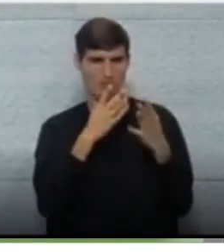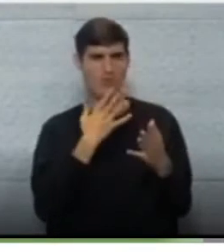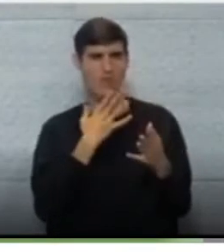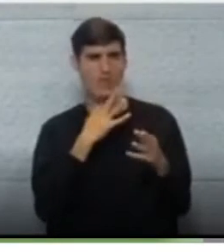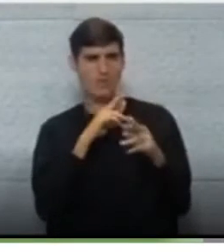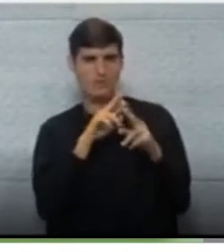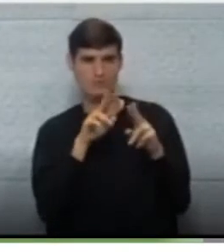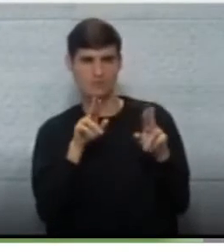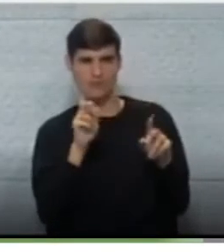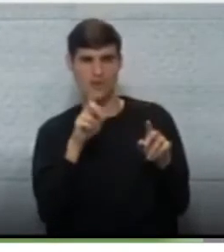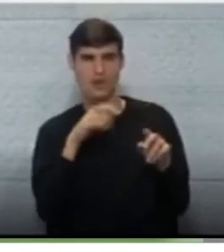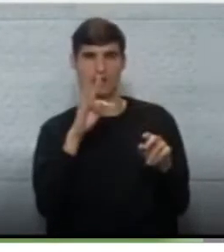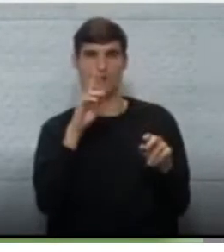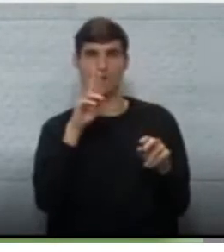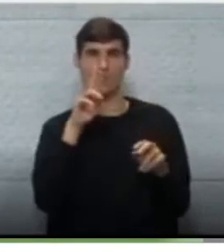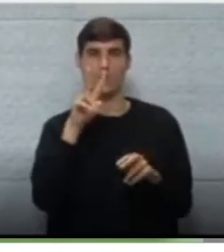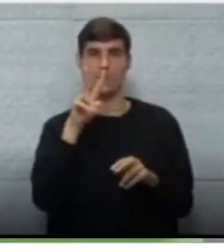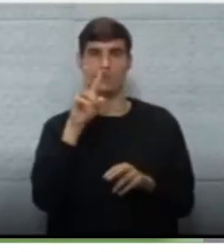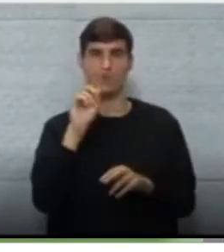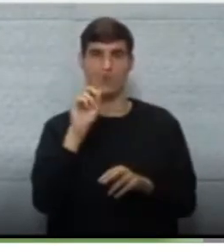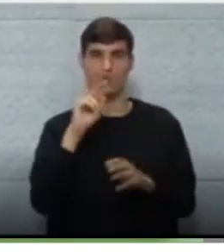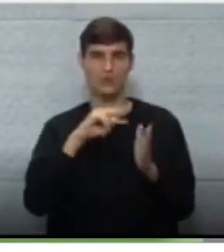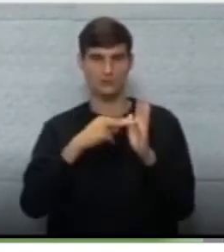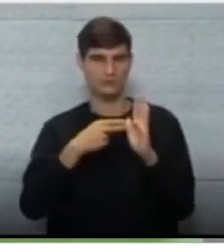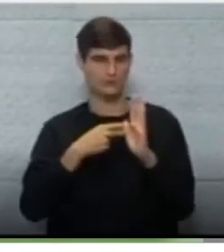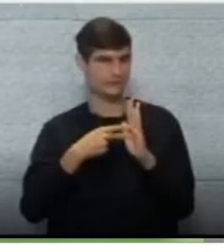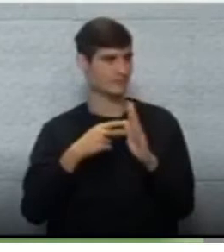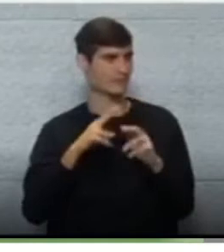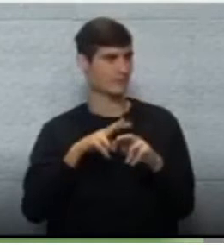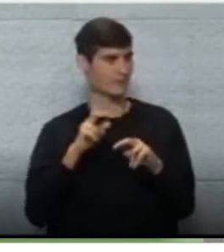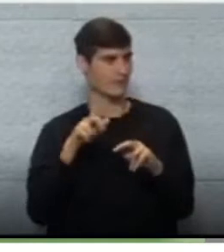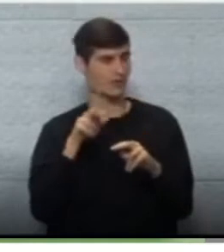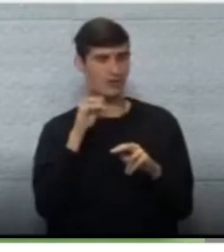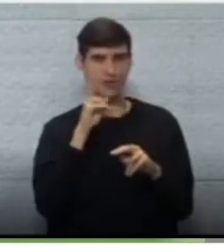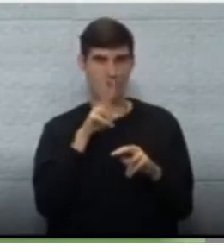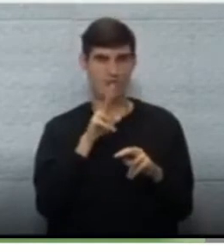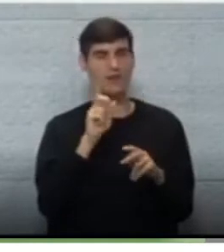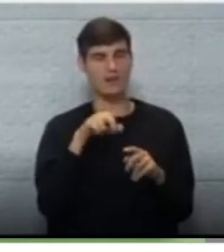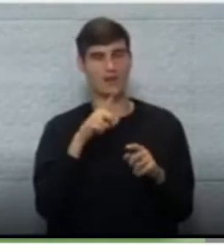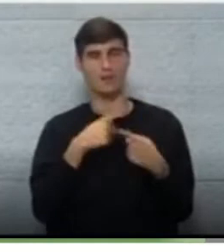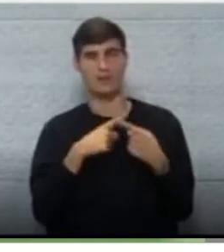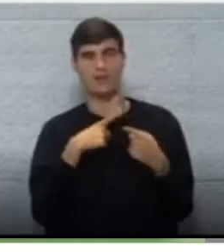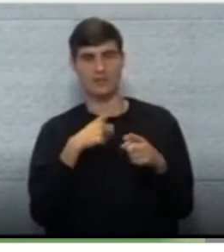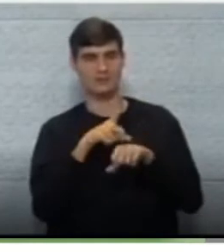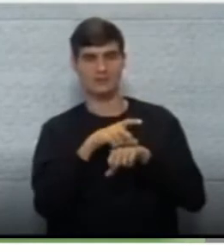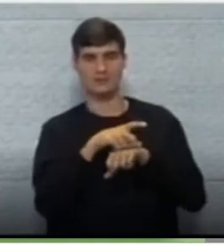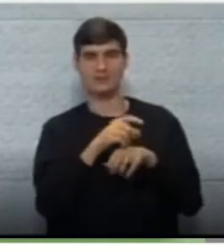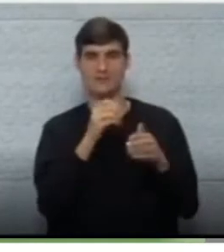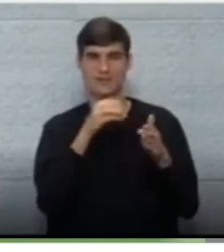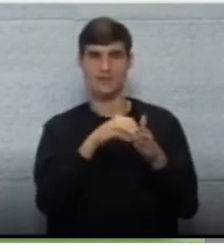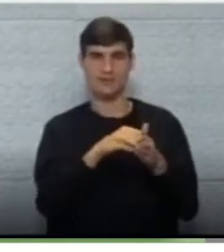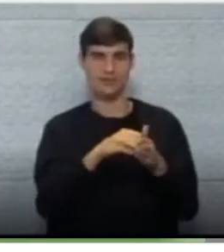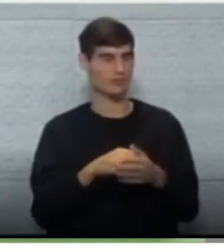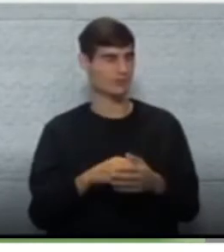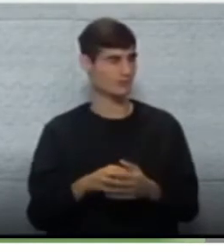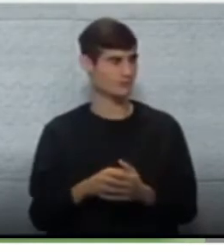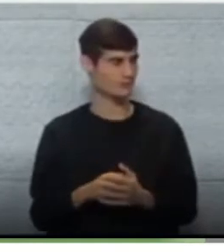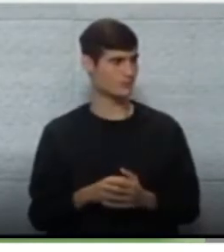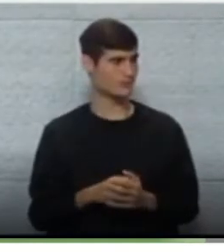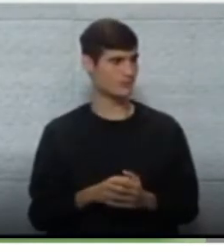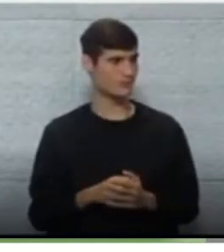opaco, ele está turvo. Então, essa turbidez do meio de cultura, do BHI,